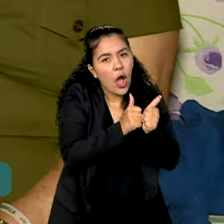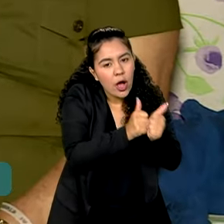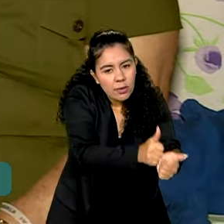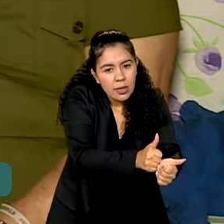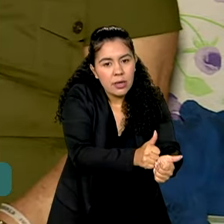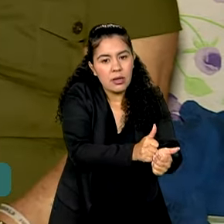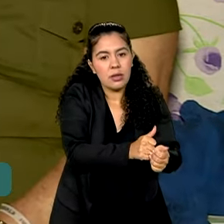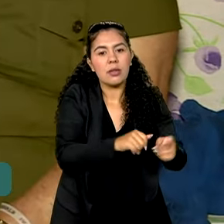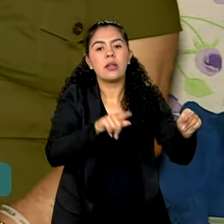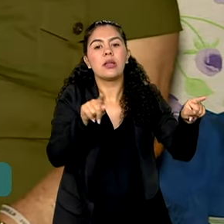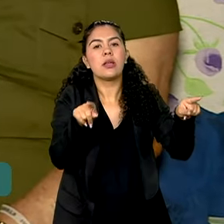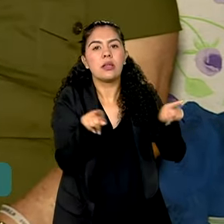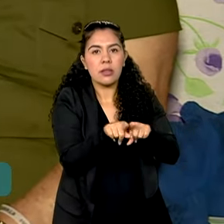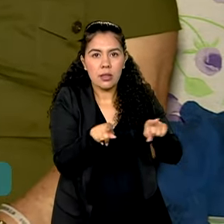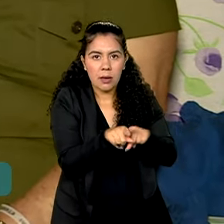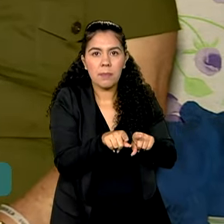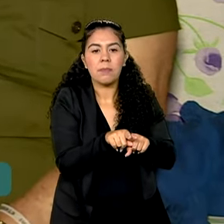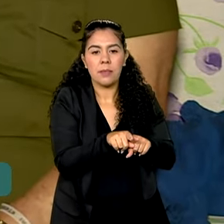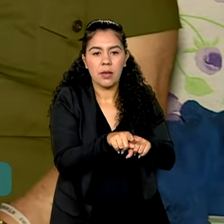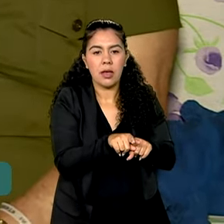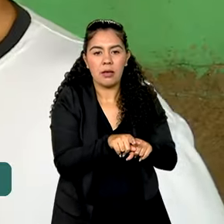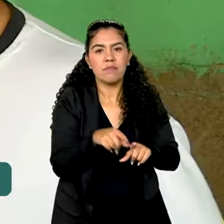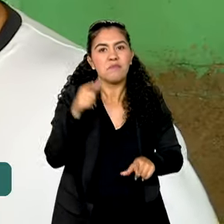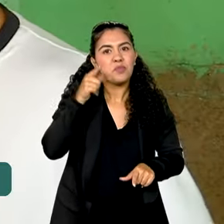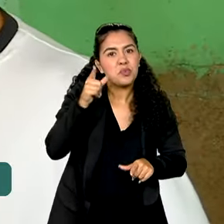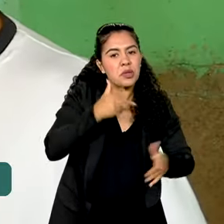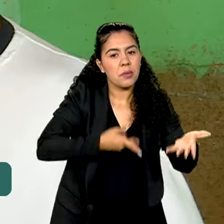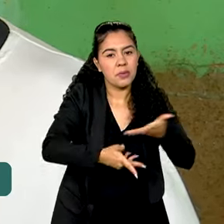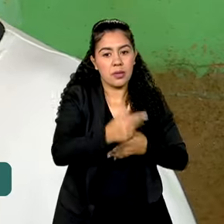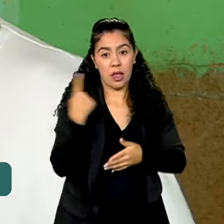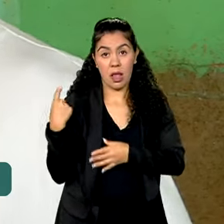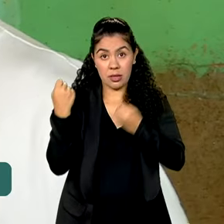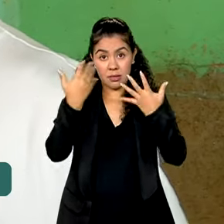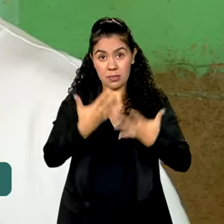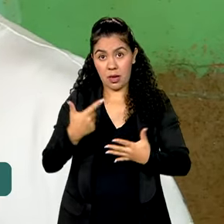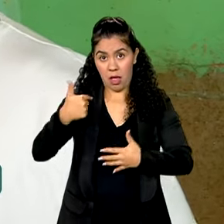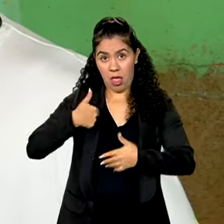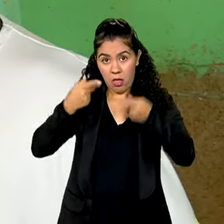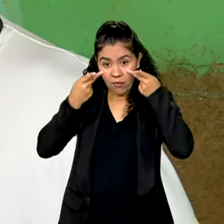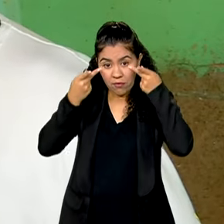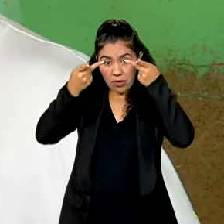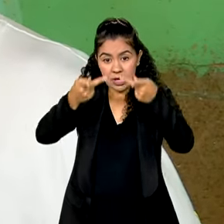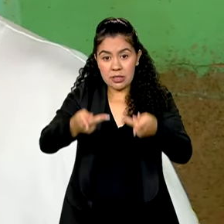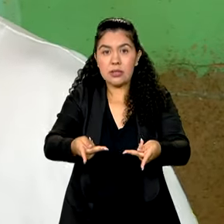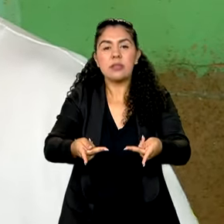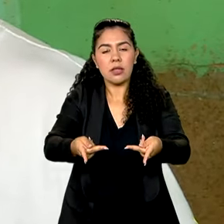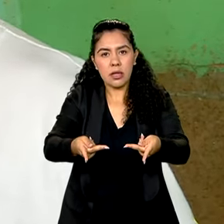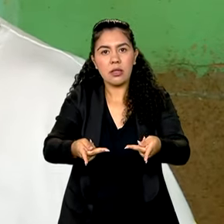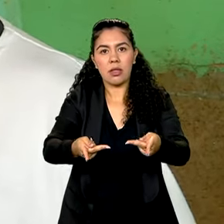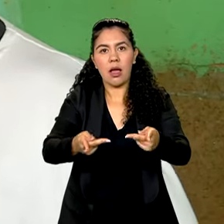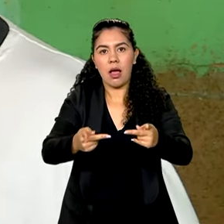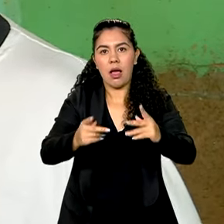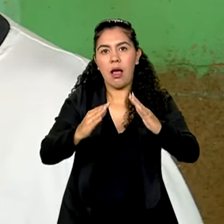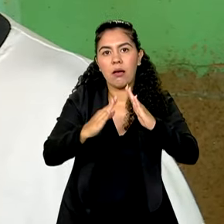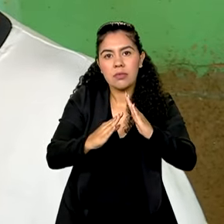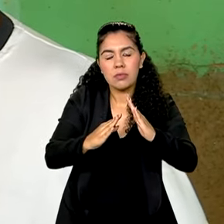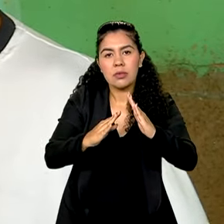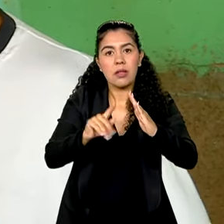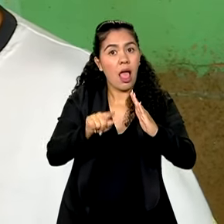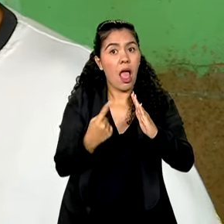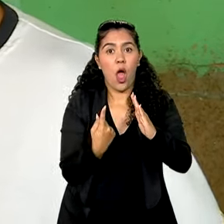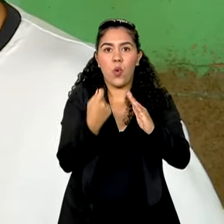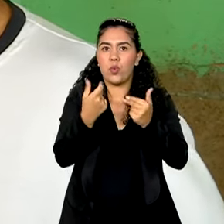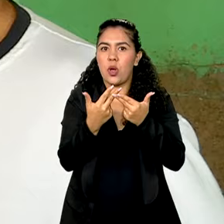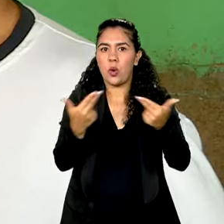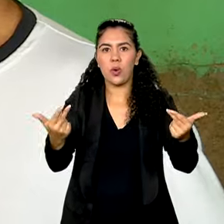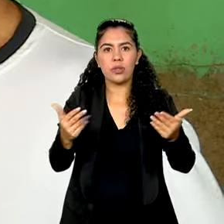acaba recebendo mais que isso. A nossa visita é a única coisa que certos pacientes têm.